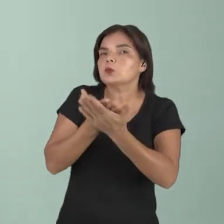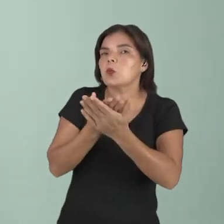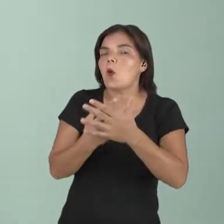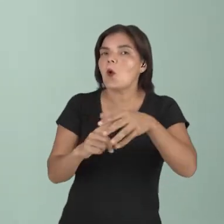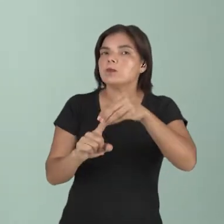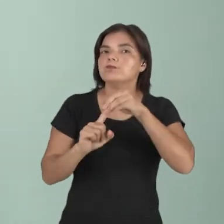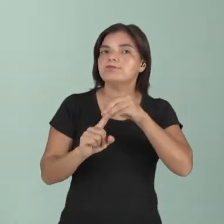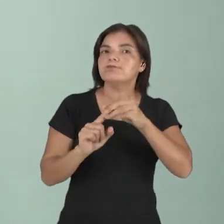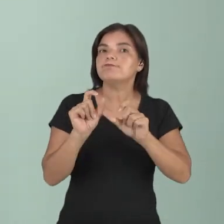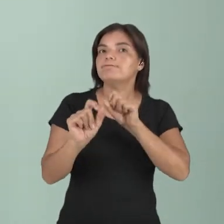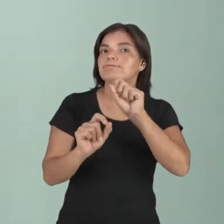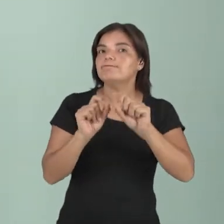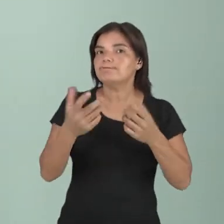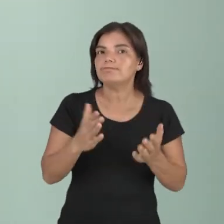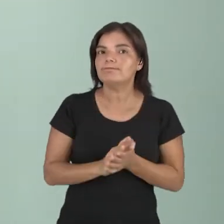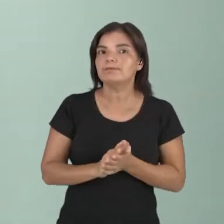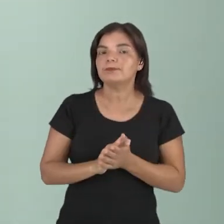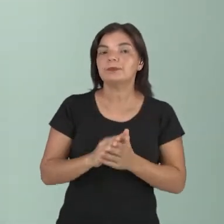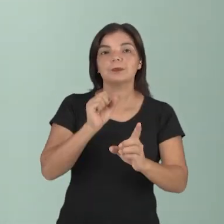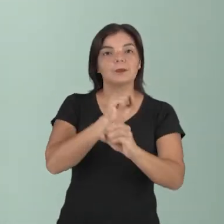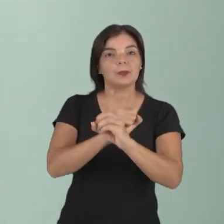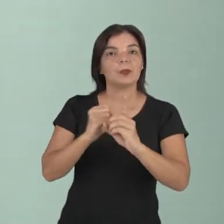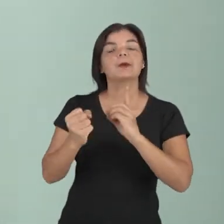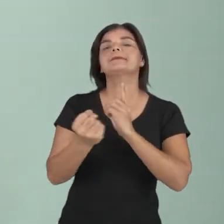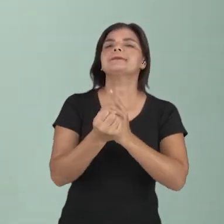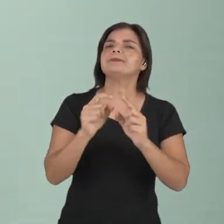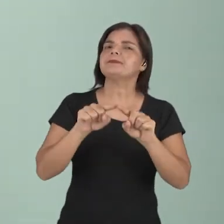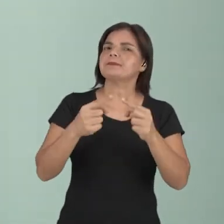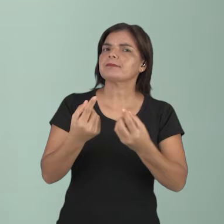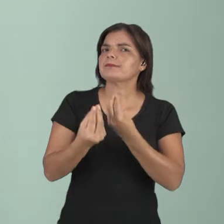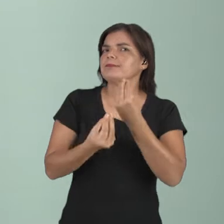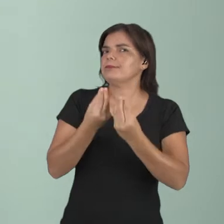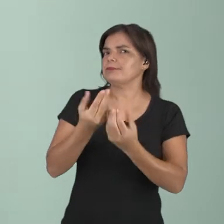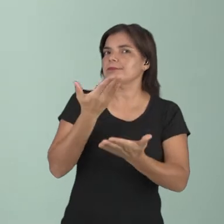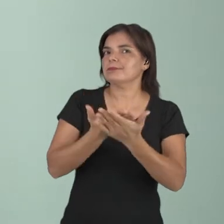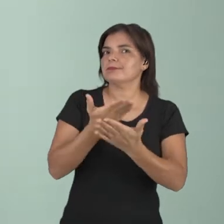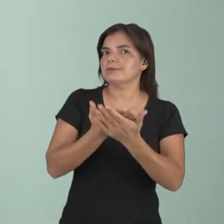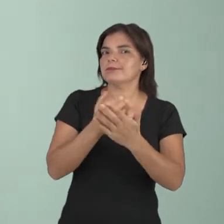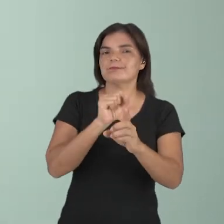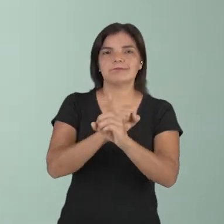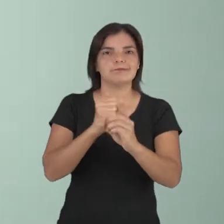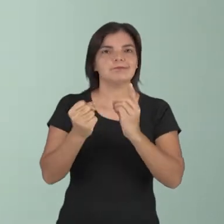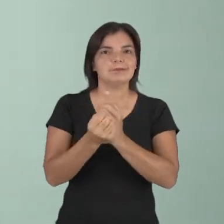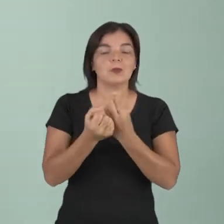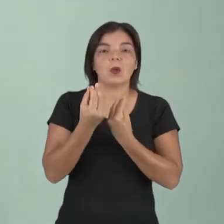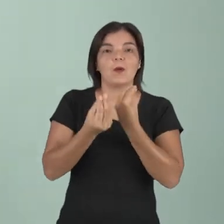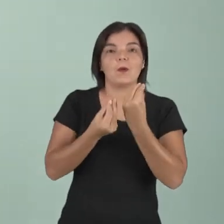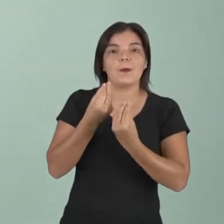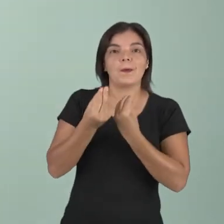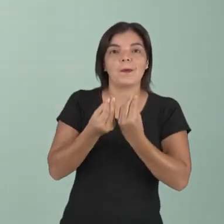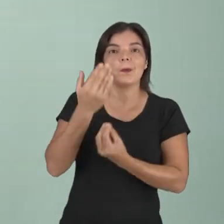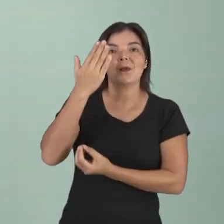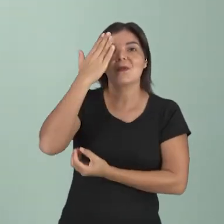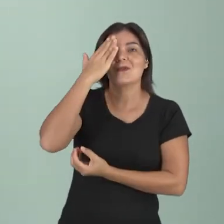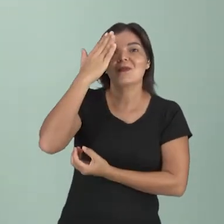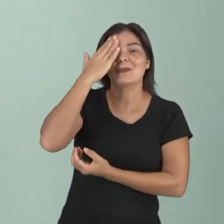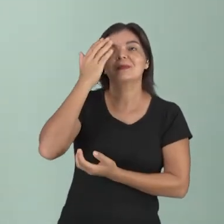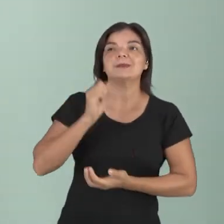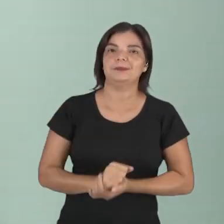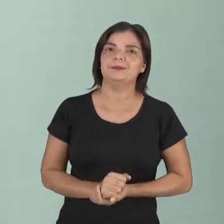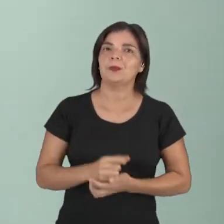como objeto de estudo a sociedade. Mas como estudar a sociedade? Como que nós vamos